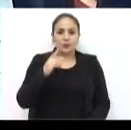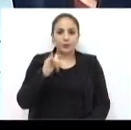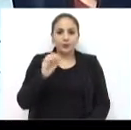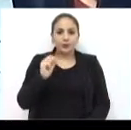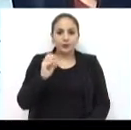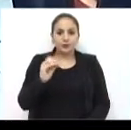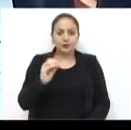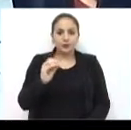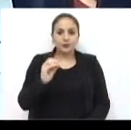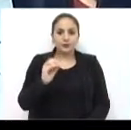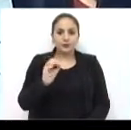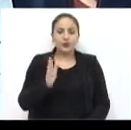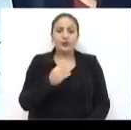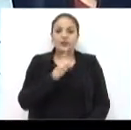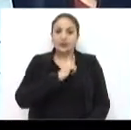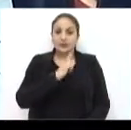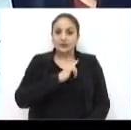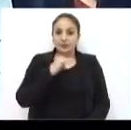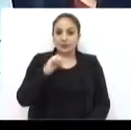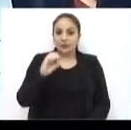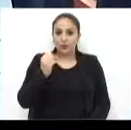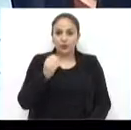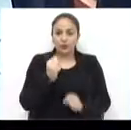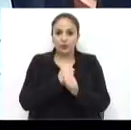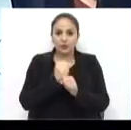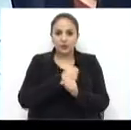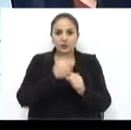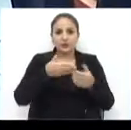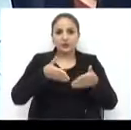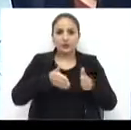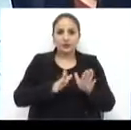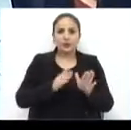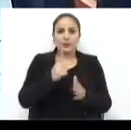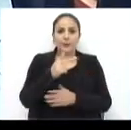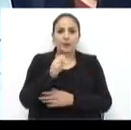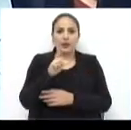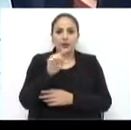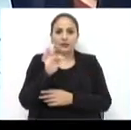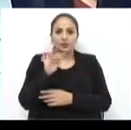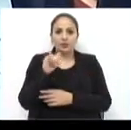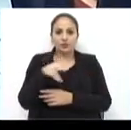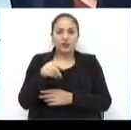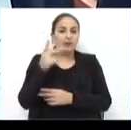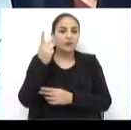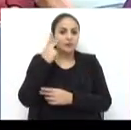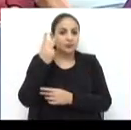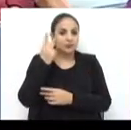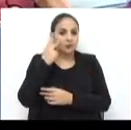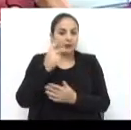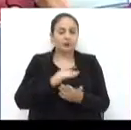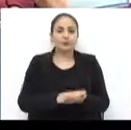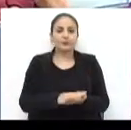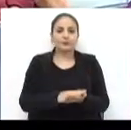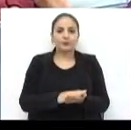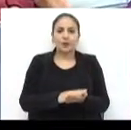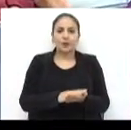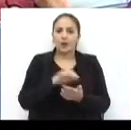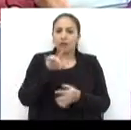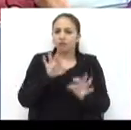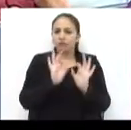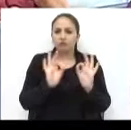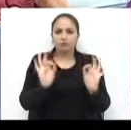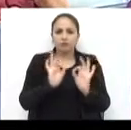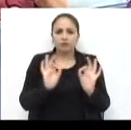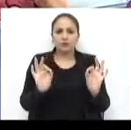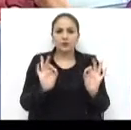Elisardo Rodrigues Porto tem 78 anos e é natural de Palestina, no estado de São Paulo. De origem humilde,